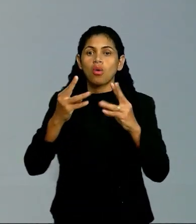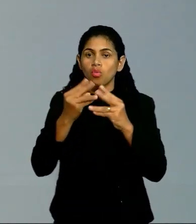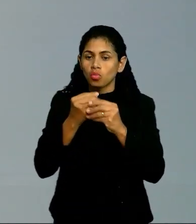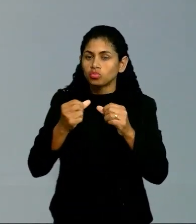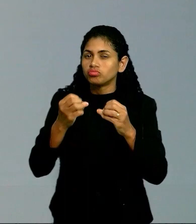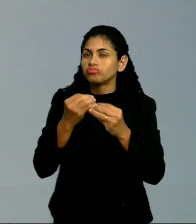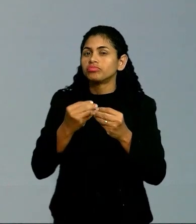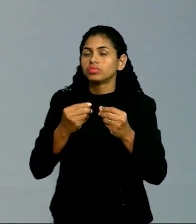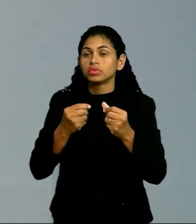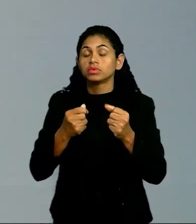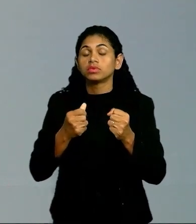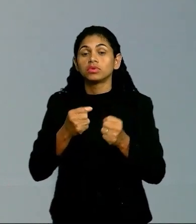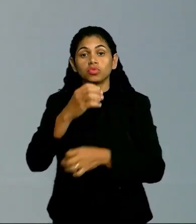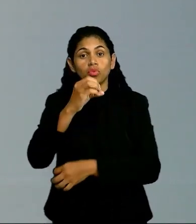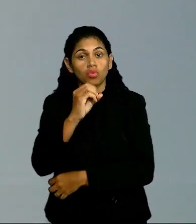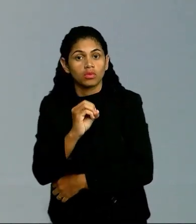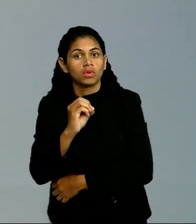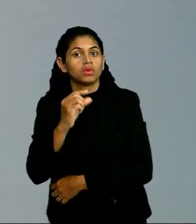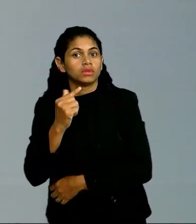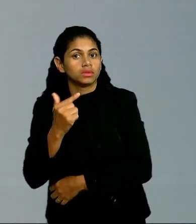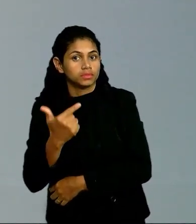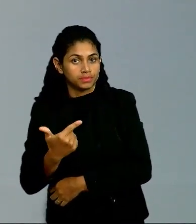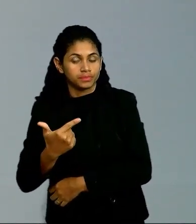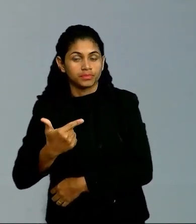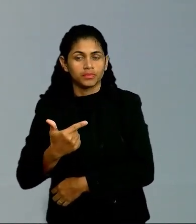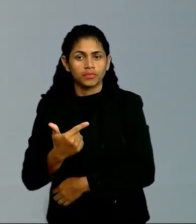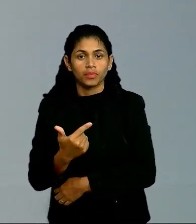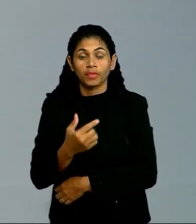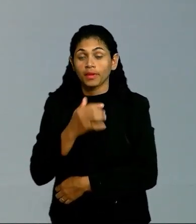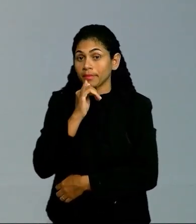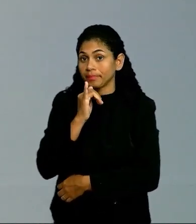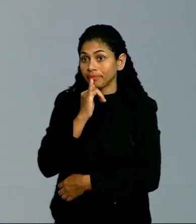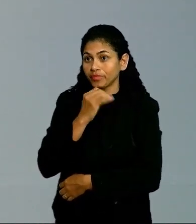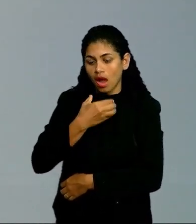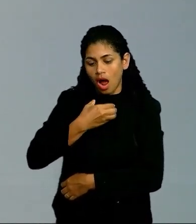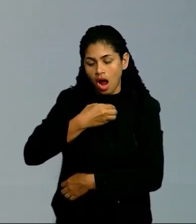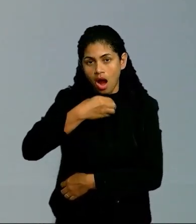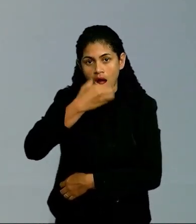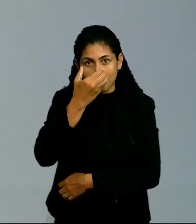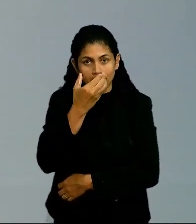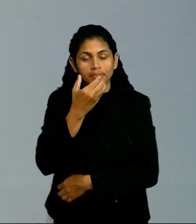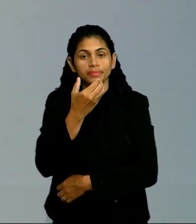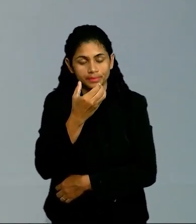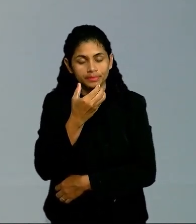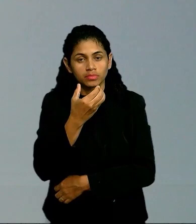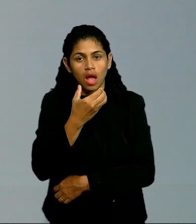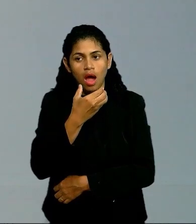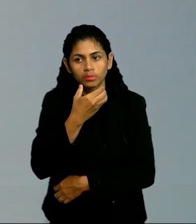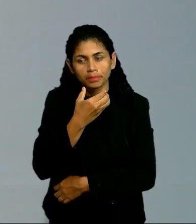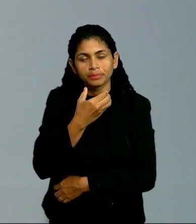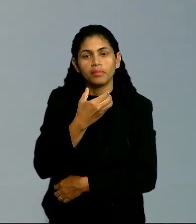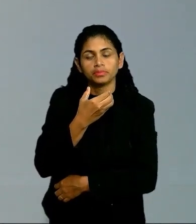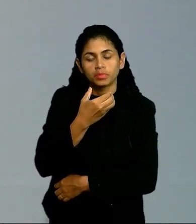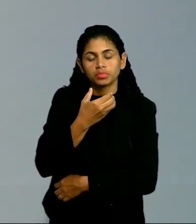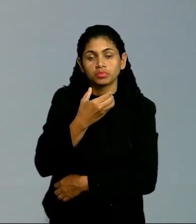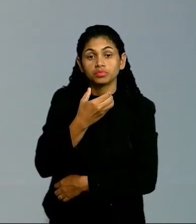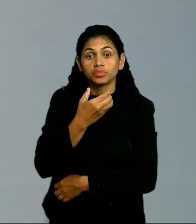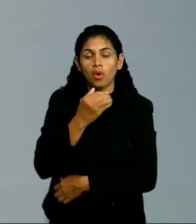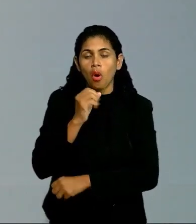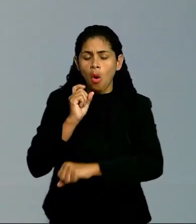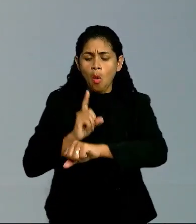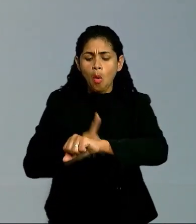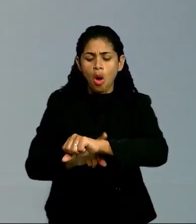ação do oxigênio. Então, por exemplo, ao morder uma maçã, nós vamos perceber que com o passar de algumas horas, ela vai tomar uma